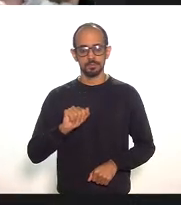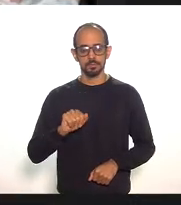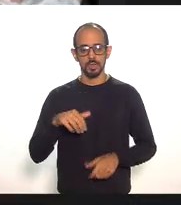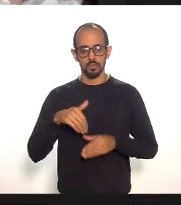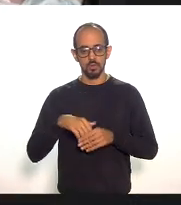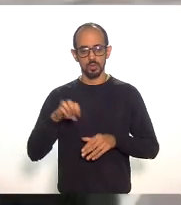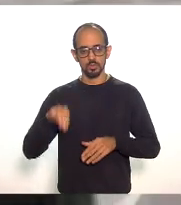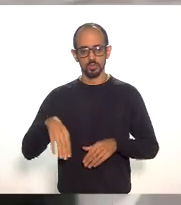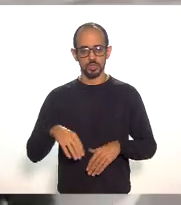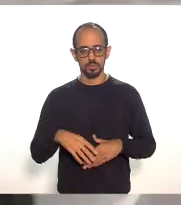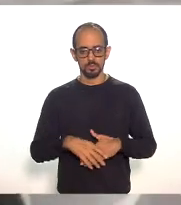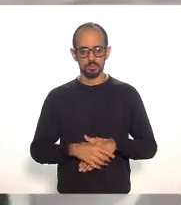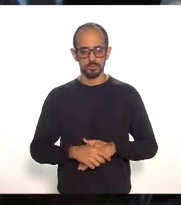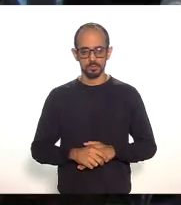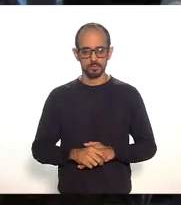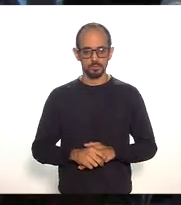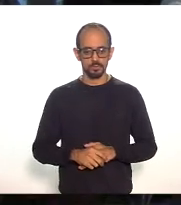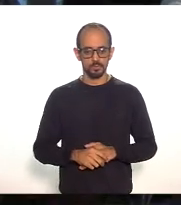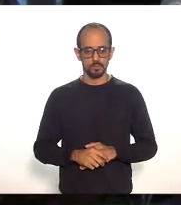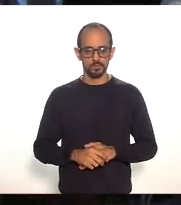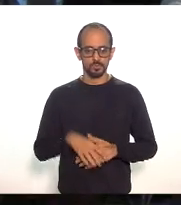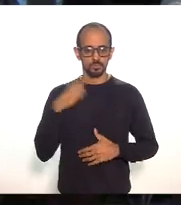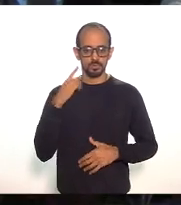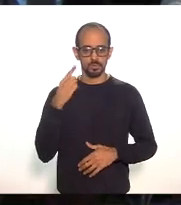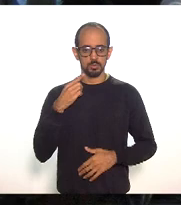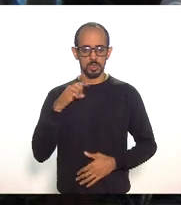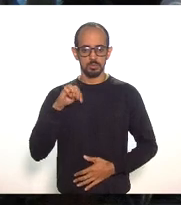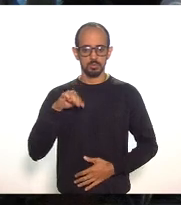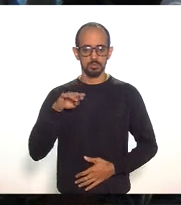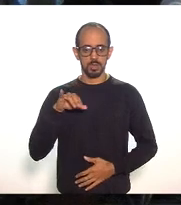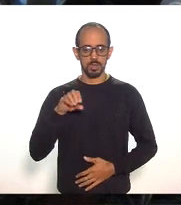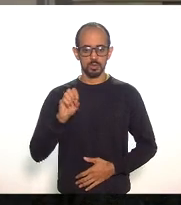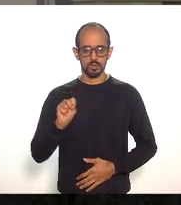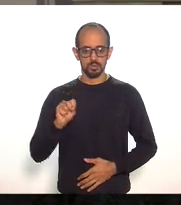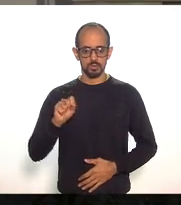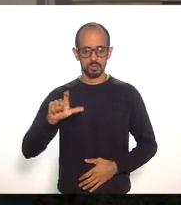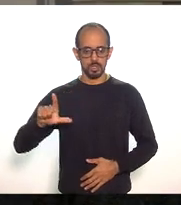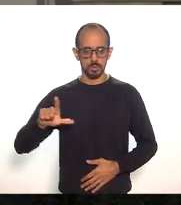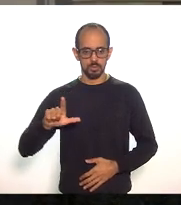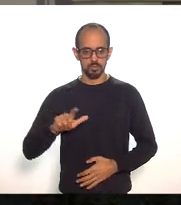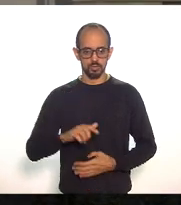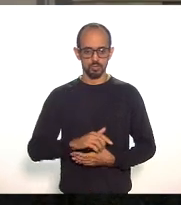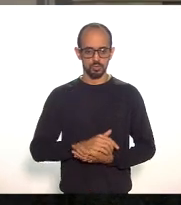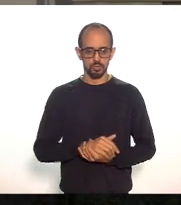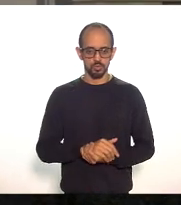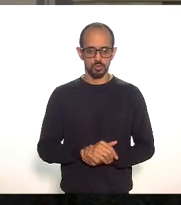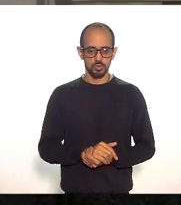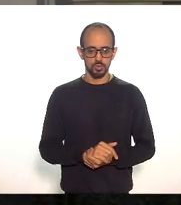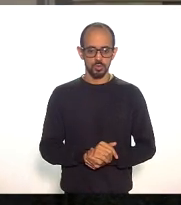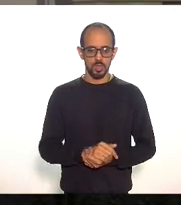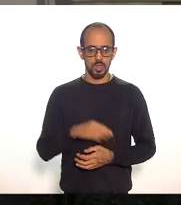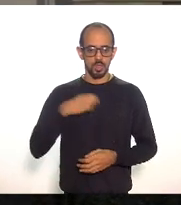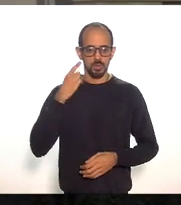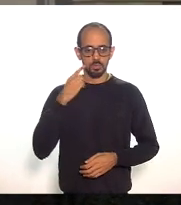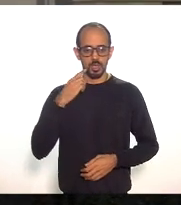sim. Deputado Max Lemos votou no grupo sim. Deputada Mônica